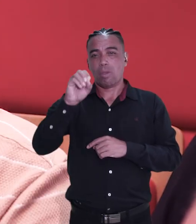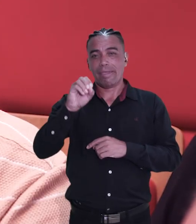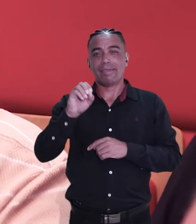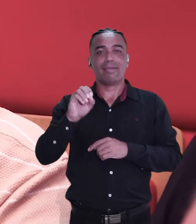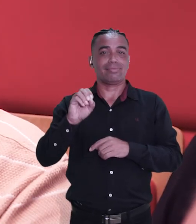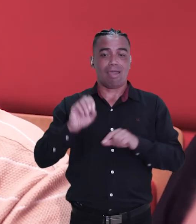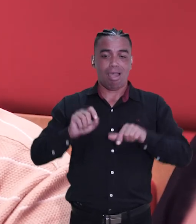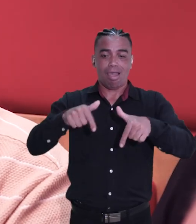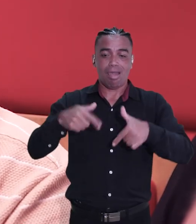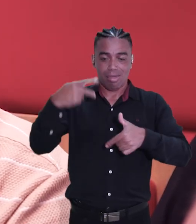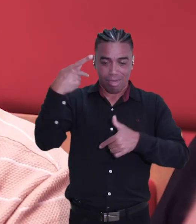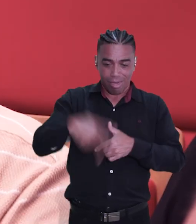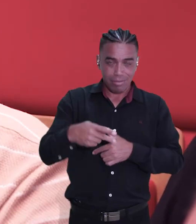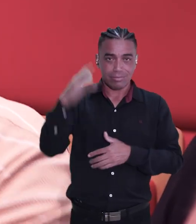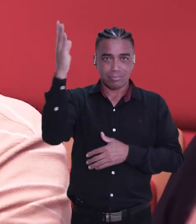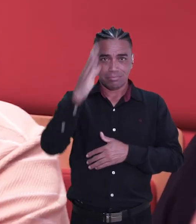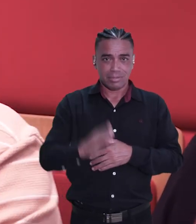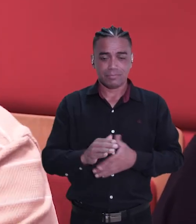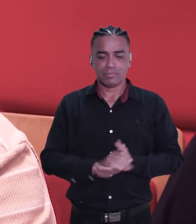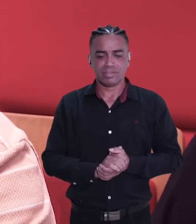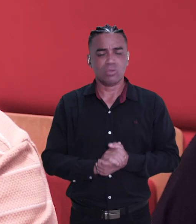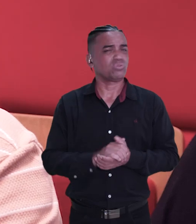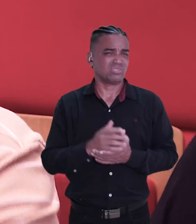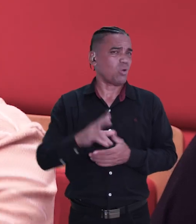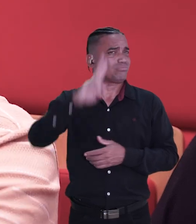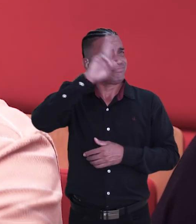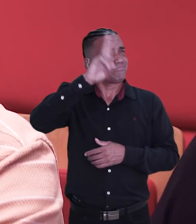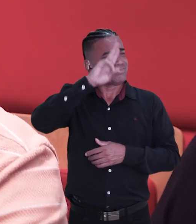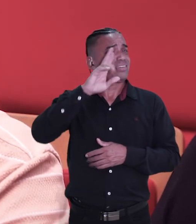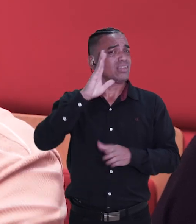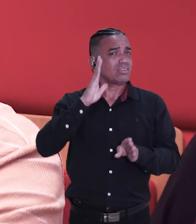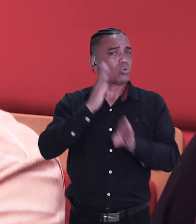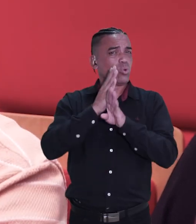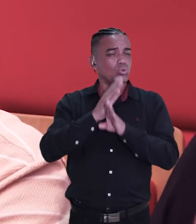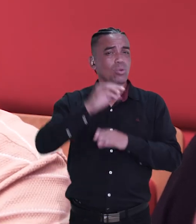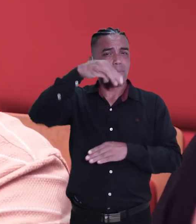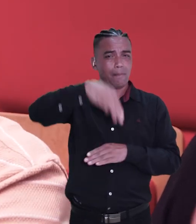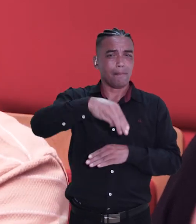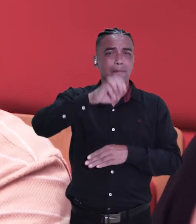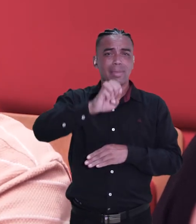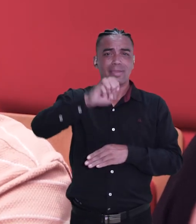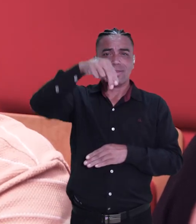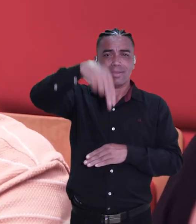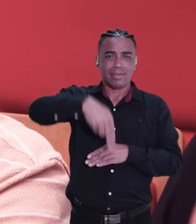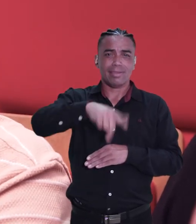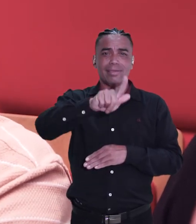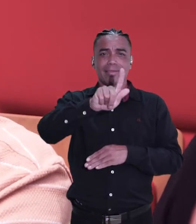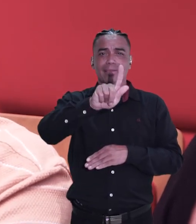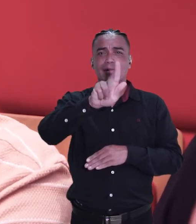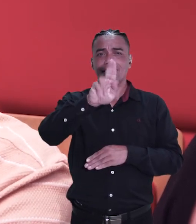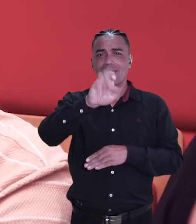de 250 hoje ativos no Brasil. E se fala muito também, são lendas, depois que encontraram o Mengele,